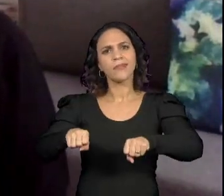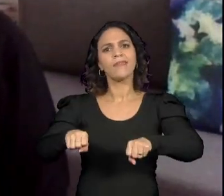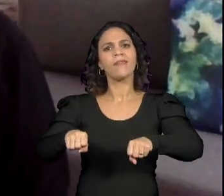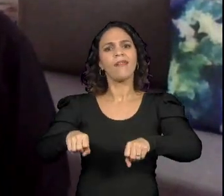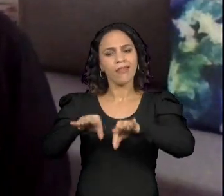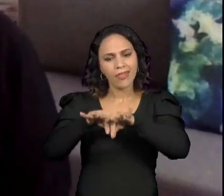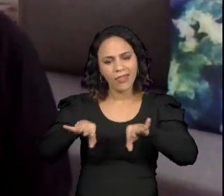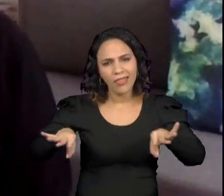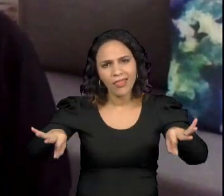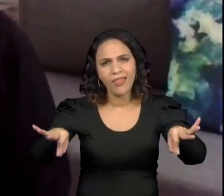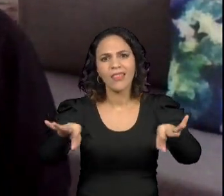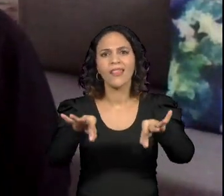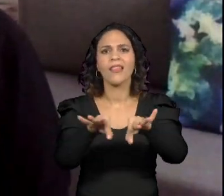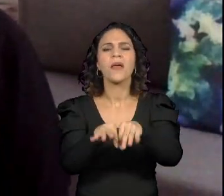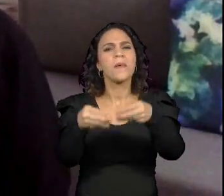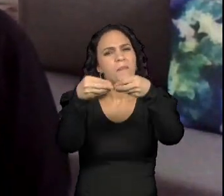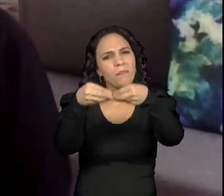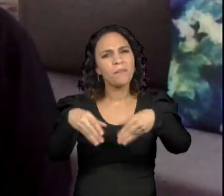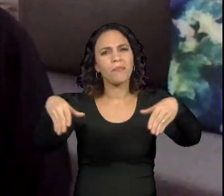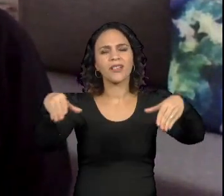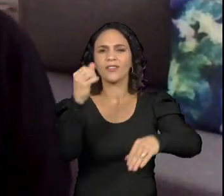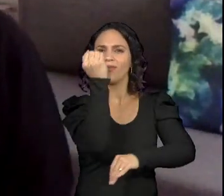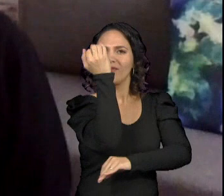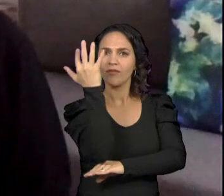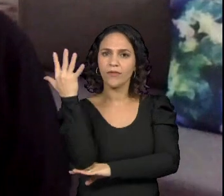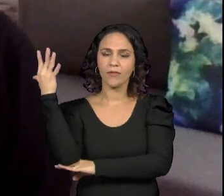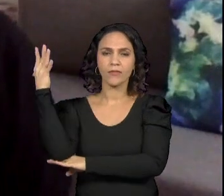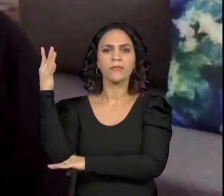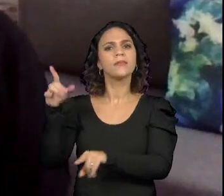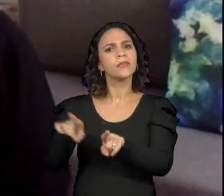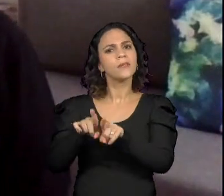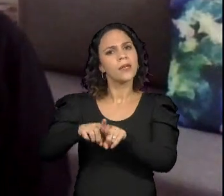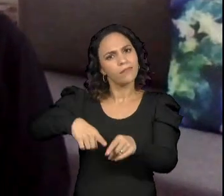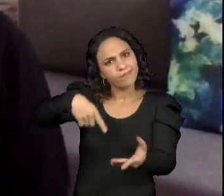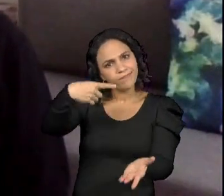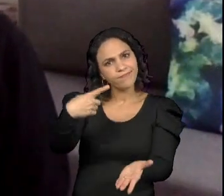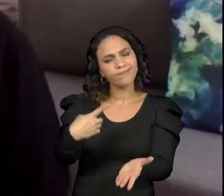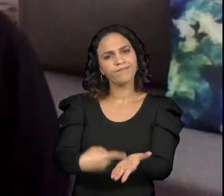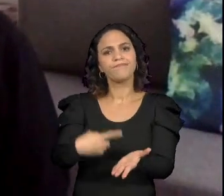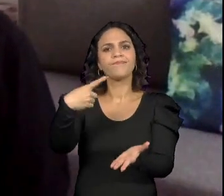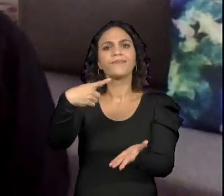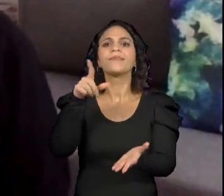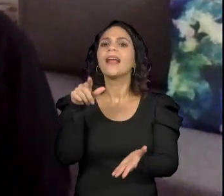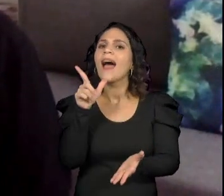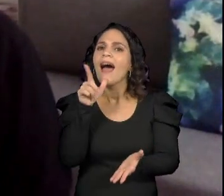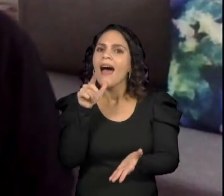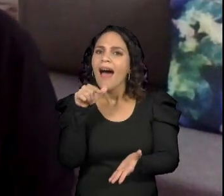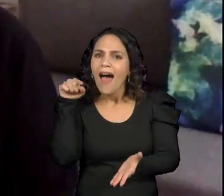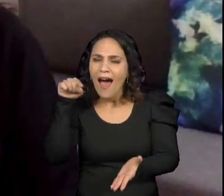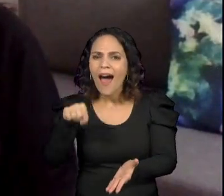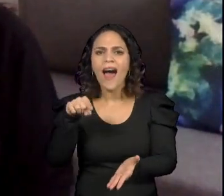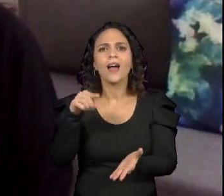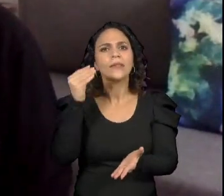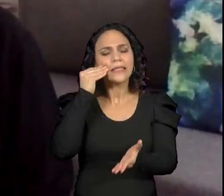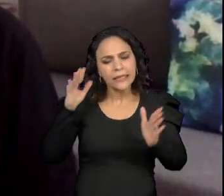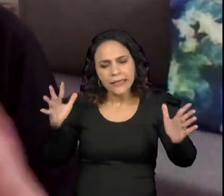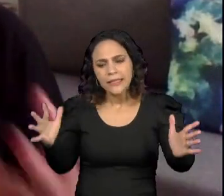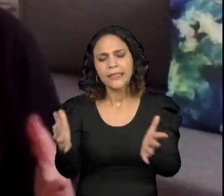né, a degradação das florestas, o comprometimento das nossas nascentes e rios, né?